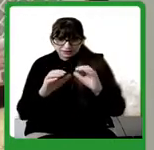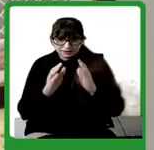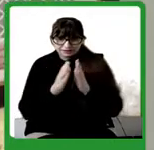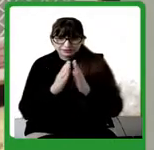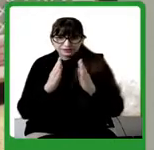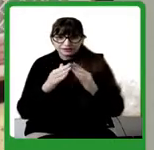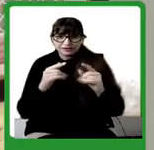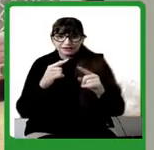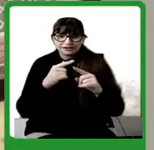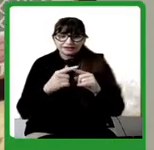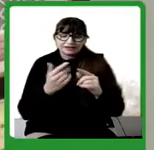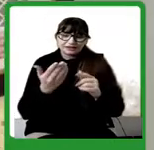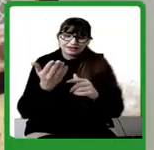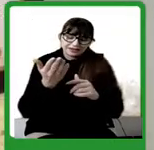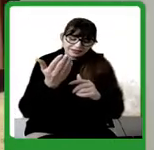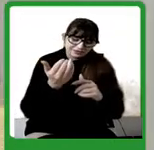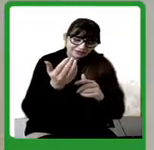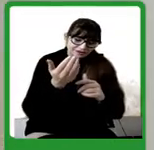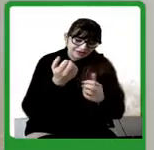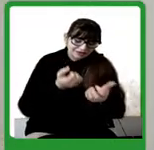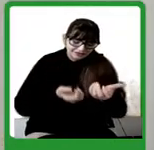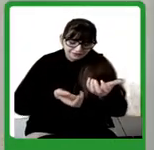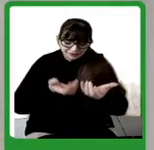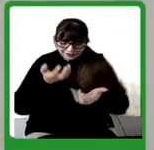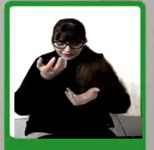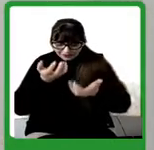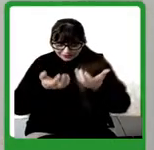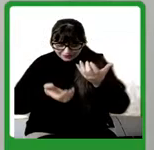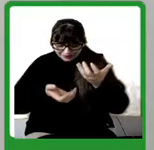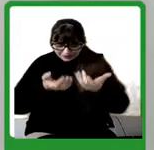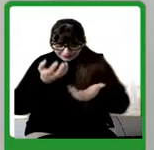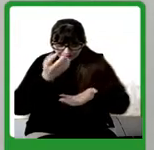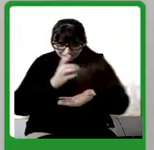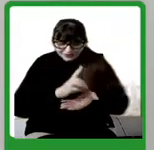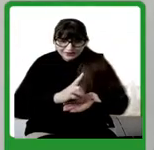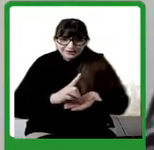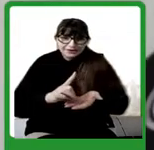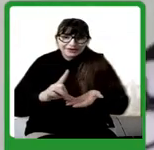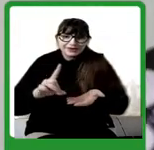Venha, povo de Deus, celebrar.